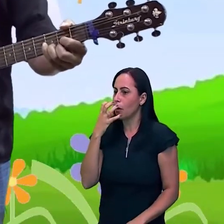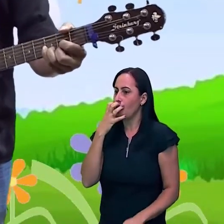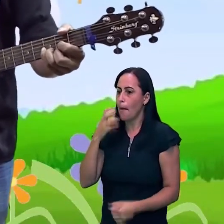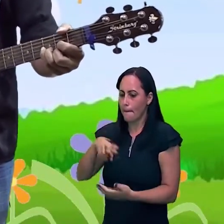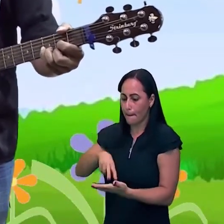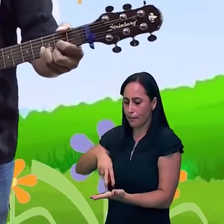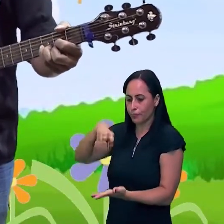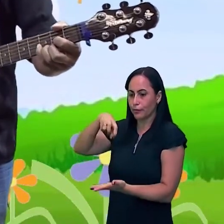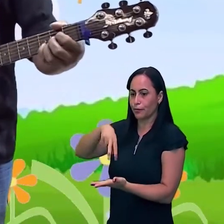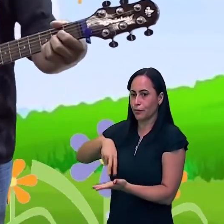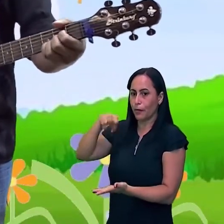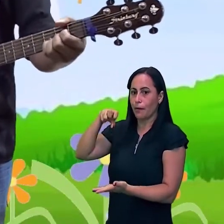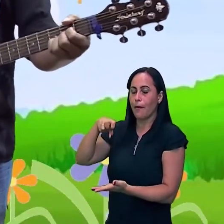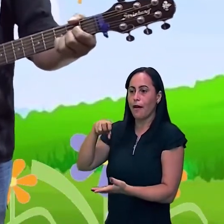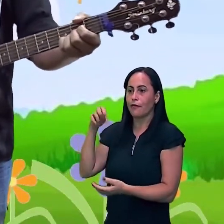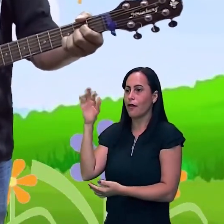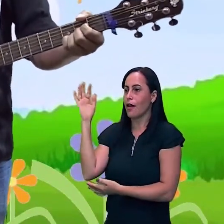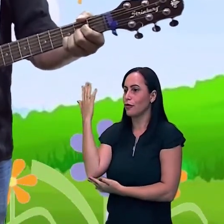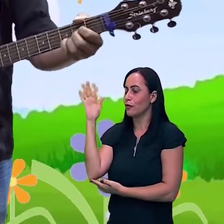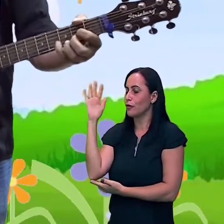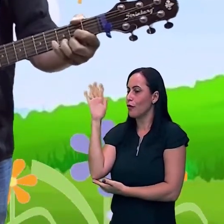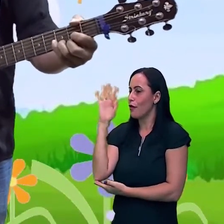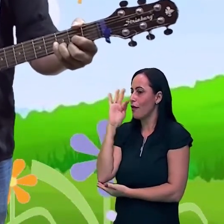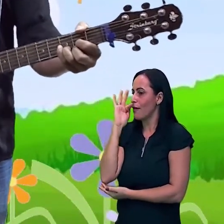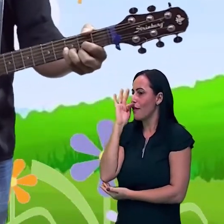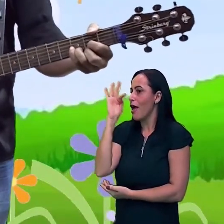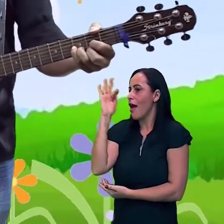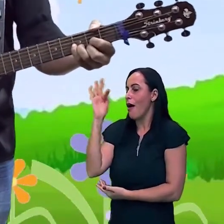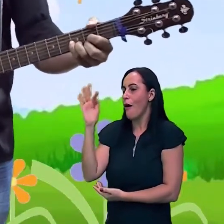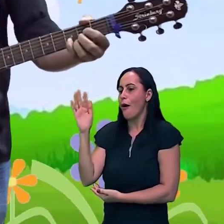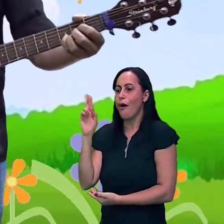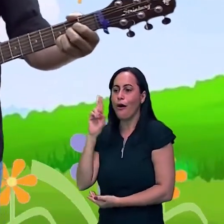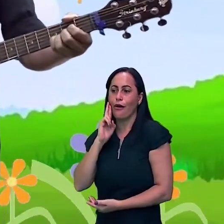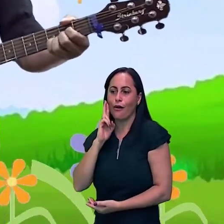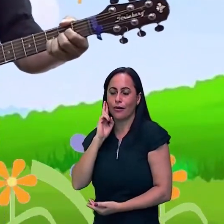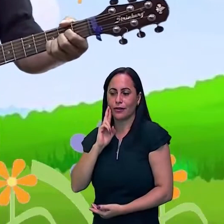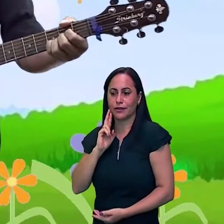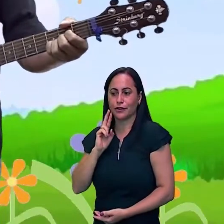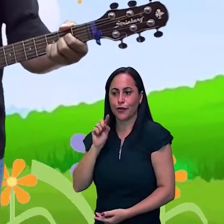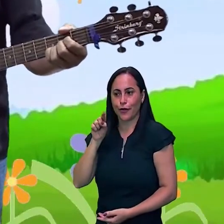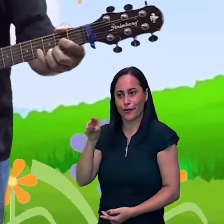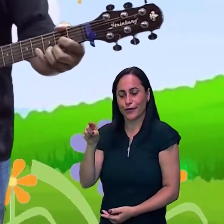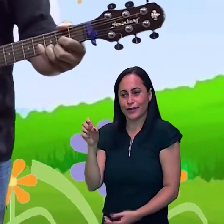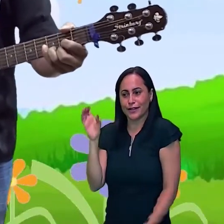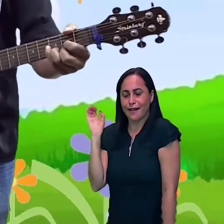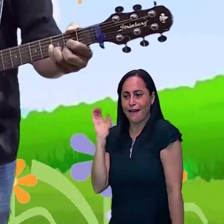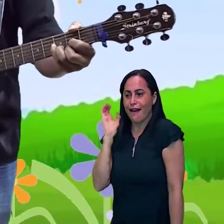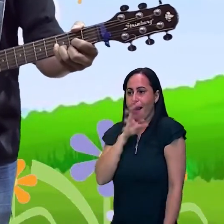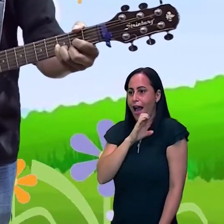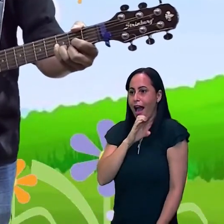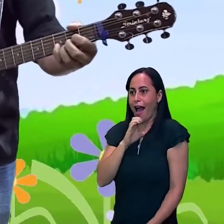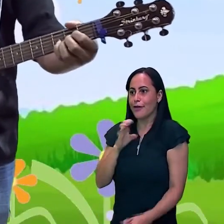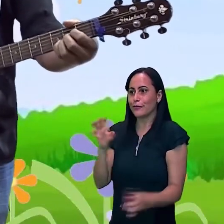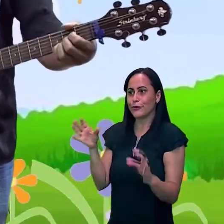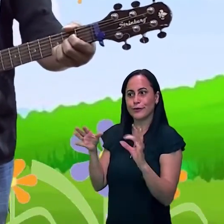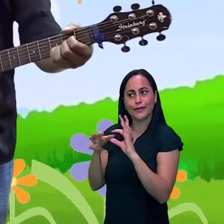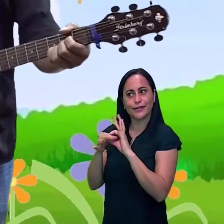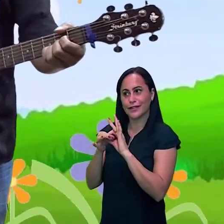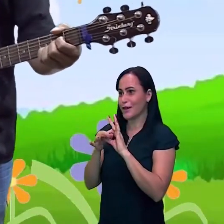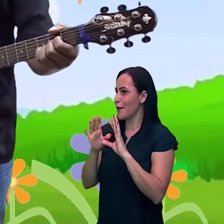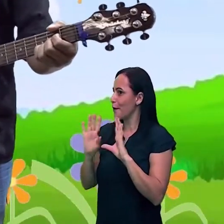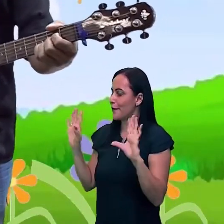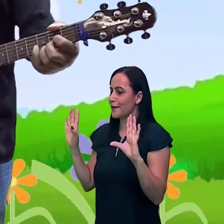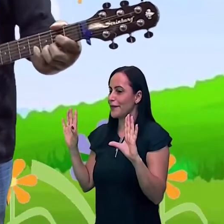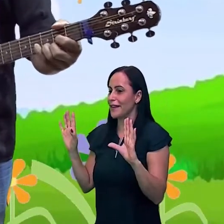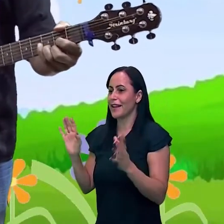mais alto que a roseira, você que é tão ágil, não se prende em